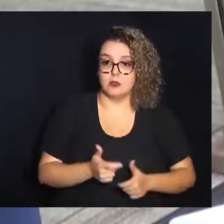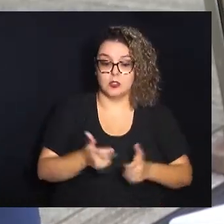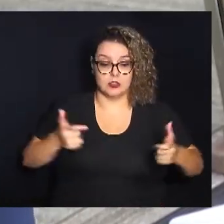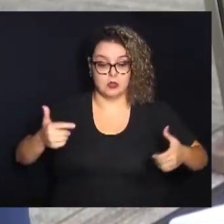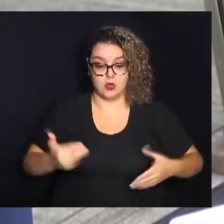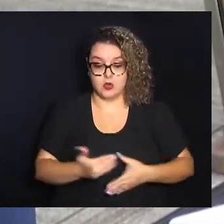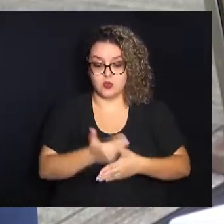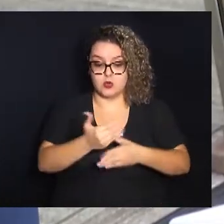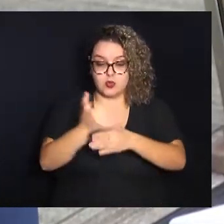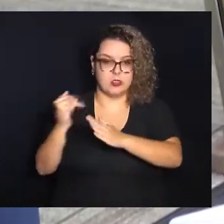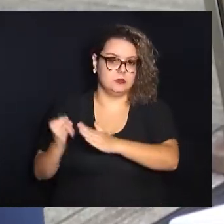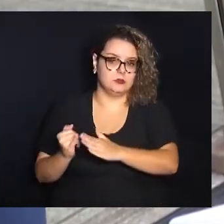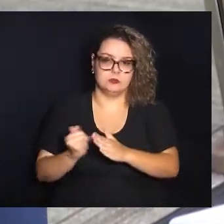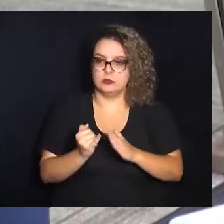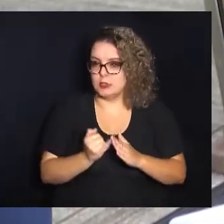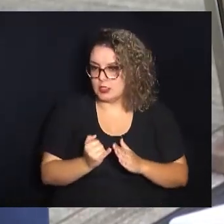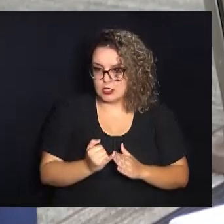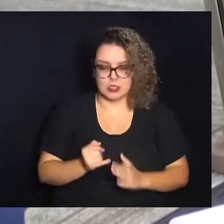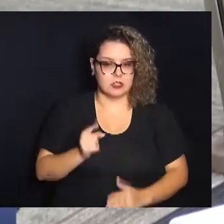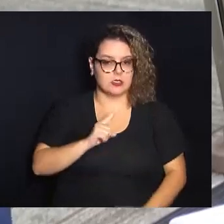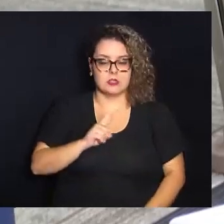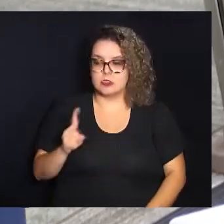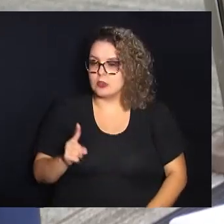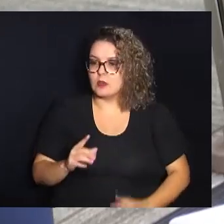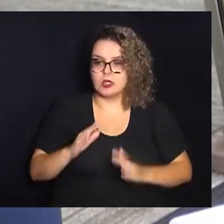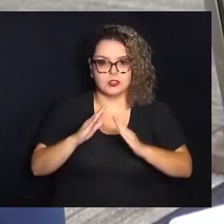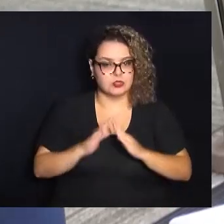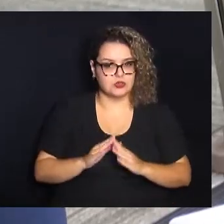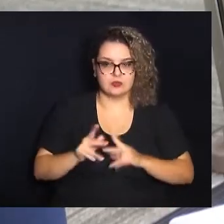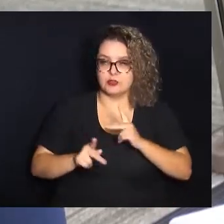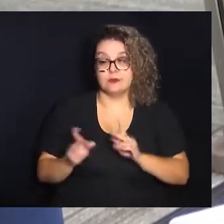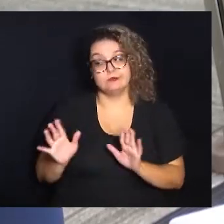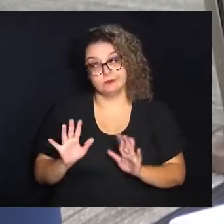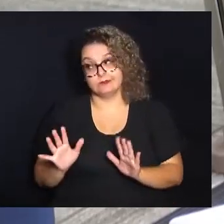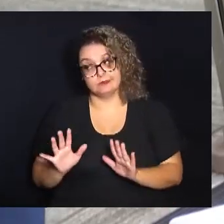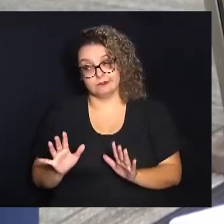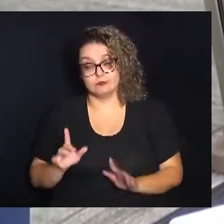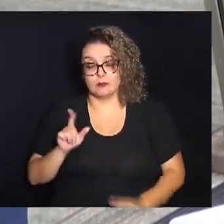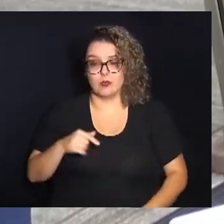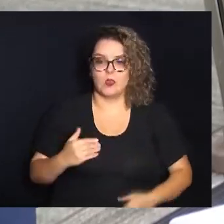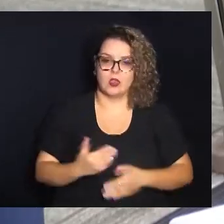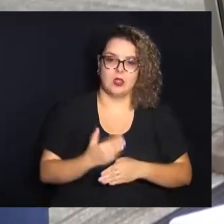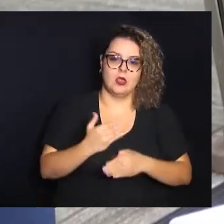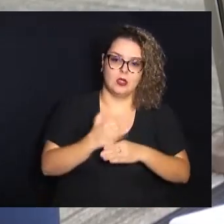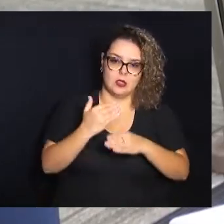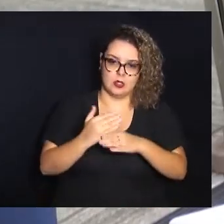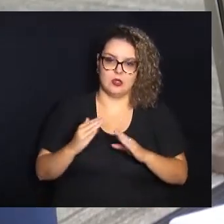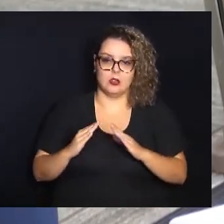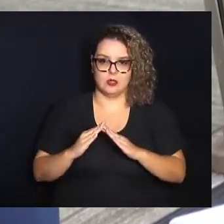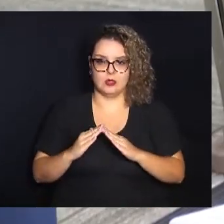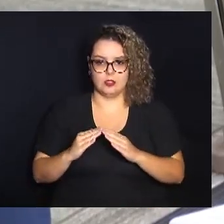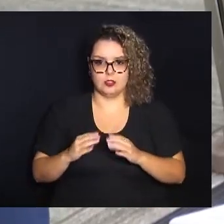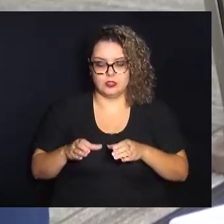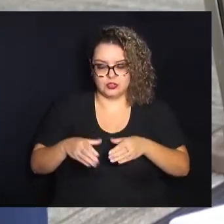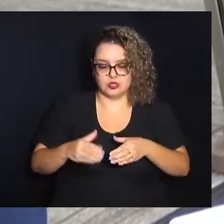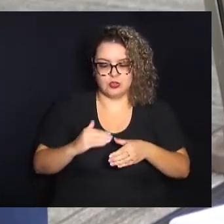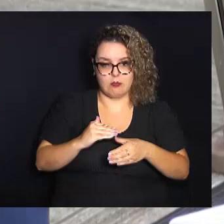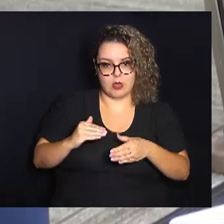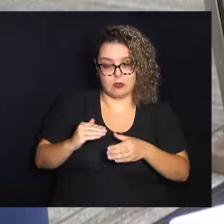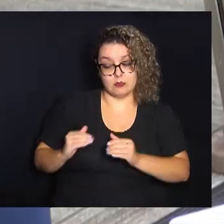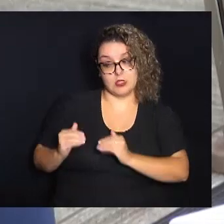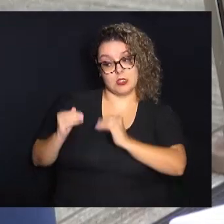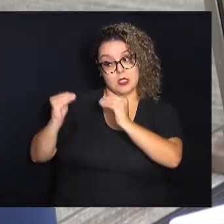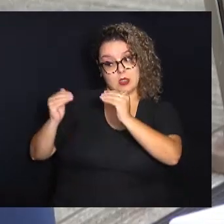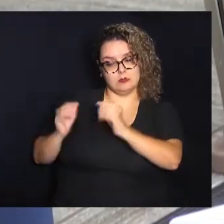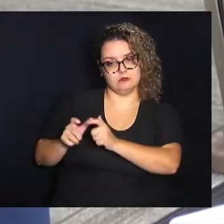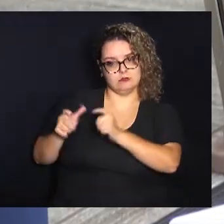por grandes empreendimentos imobiliários, que não são empreendimentos de moradia popular, pelo contrário, são empreendimentos de moradia de médio